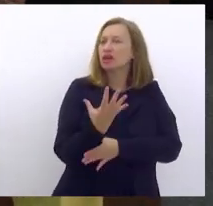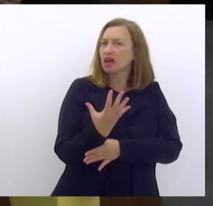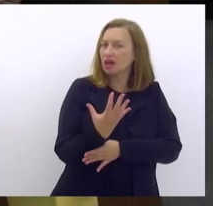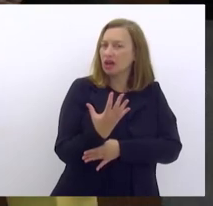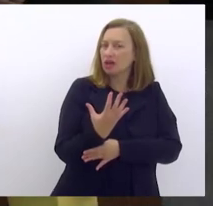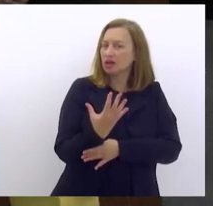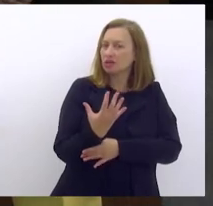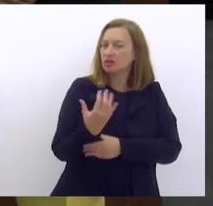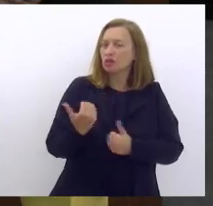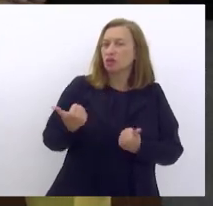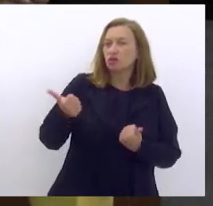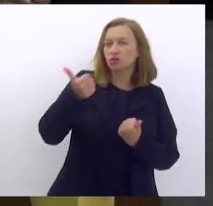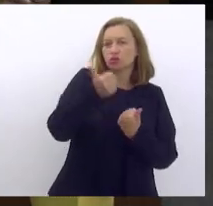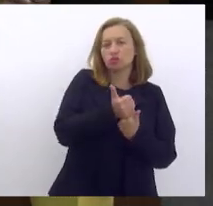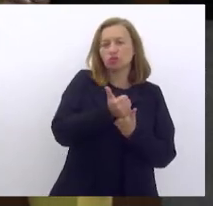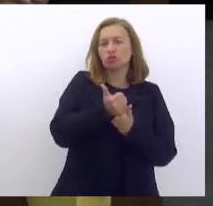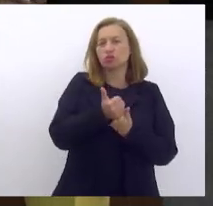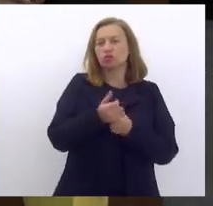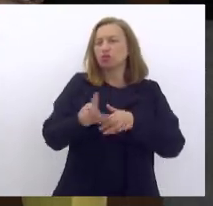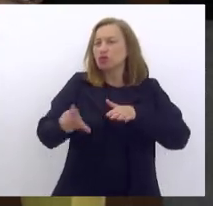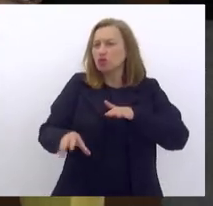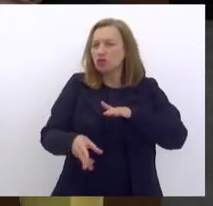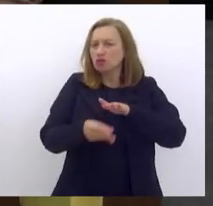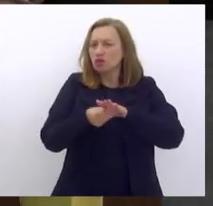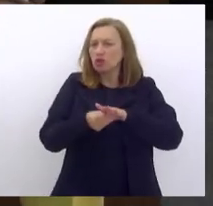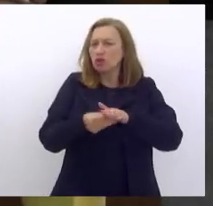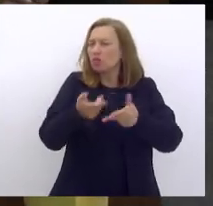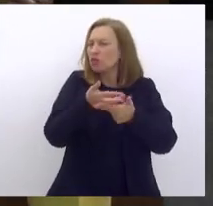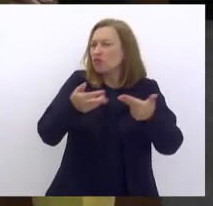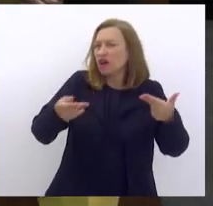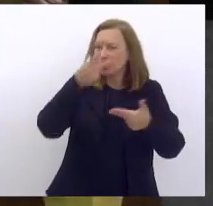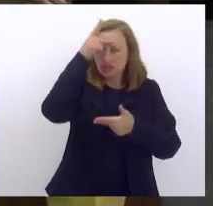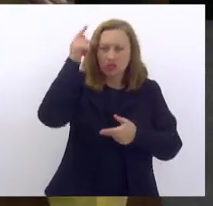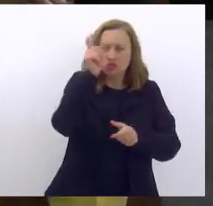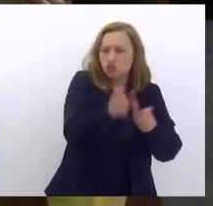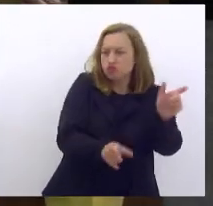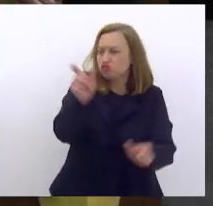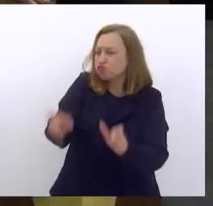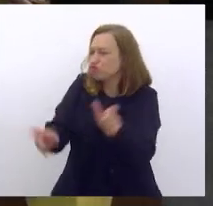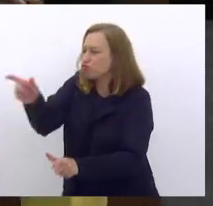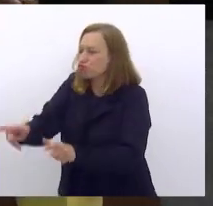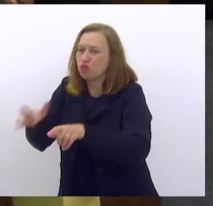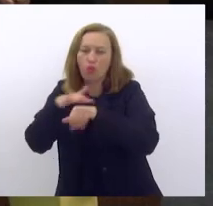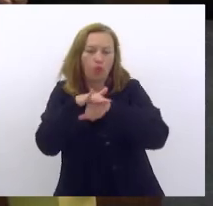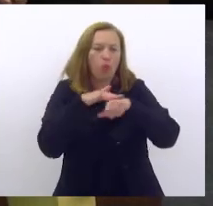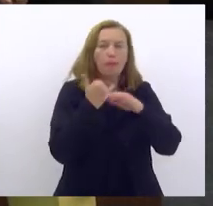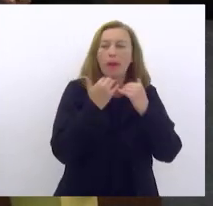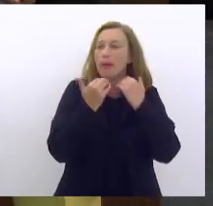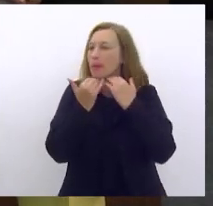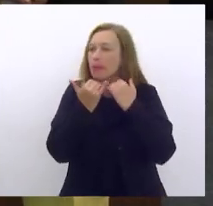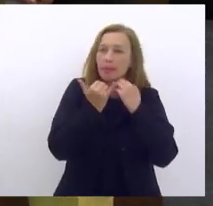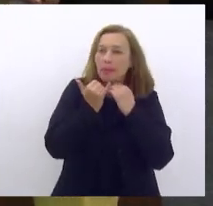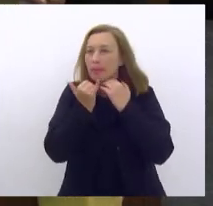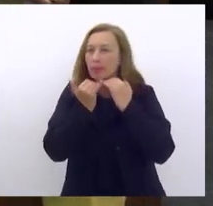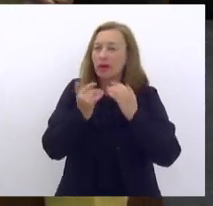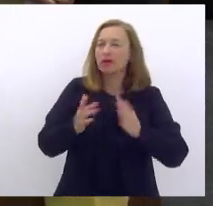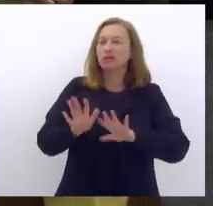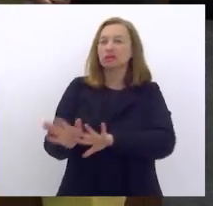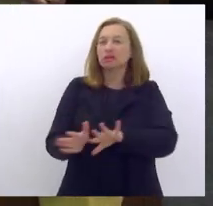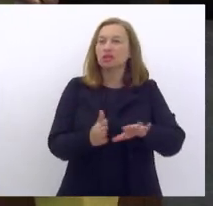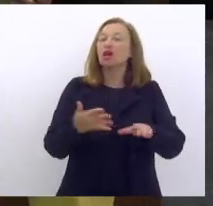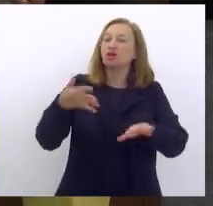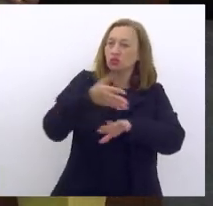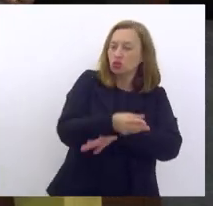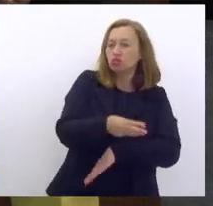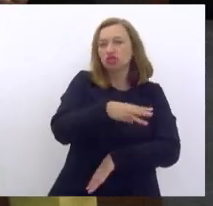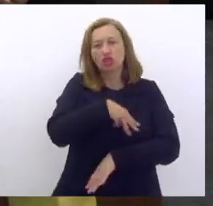este substitutivo com muitas mãos e muitas conversas. Entrou